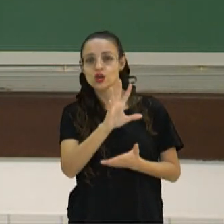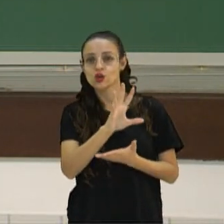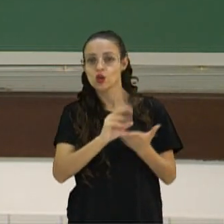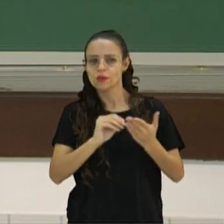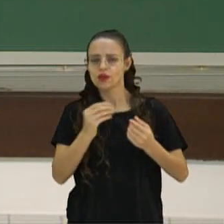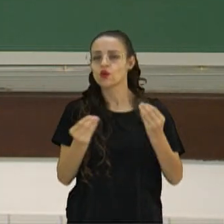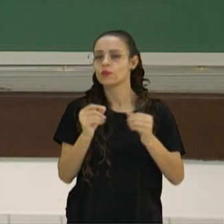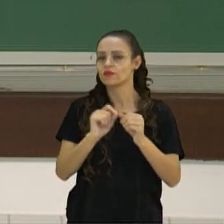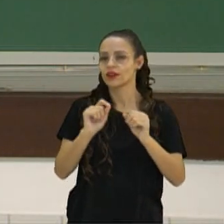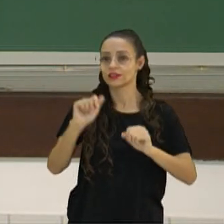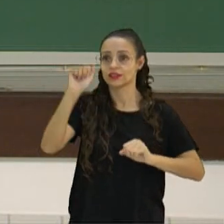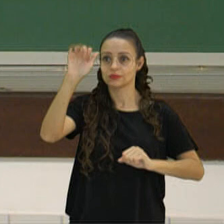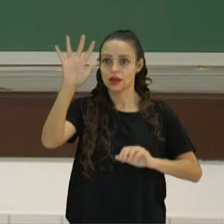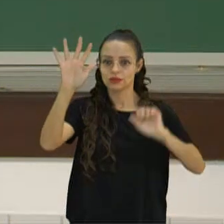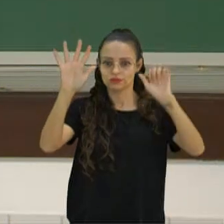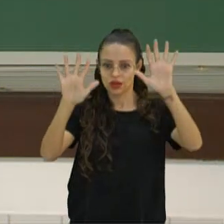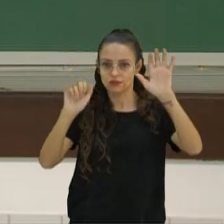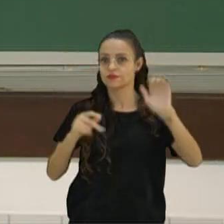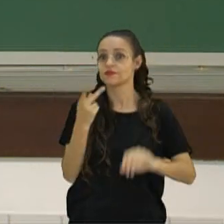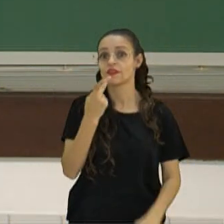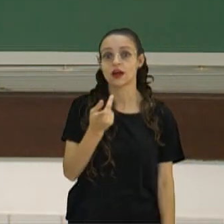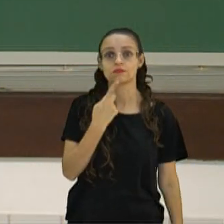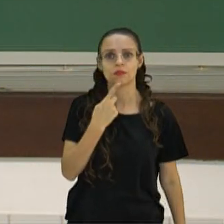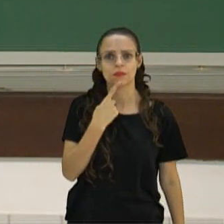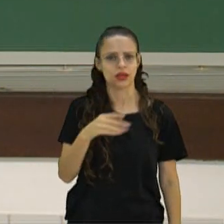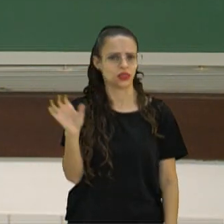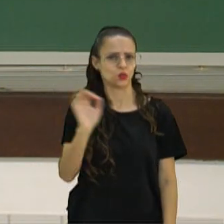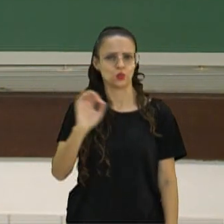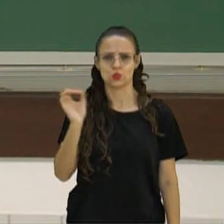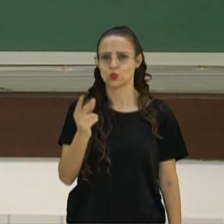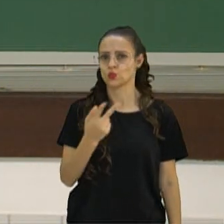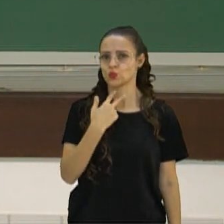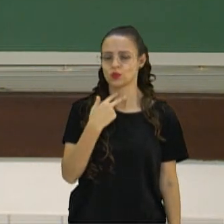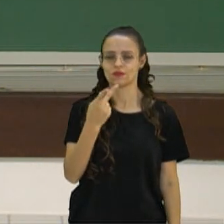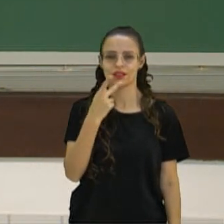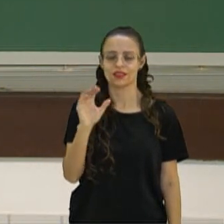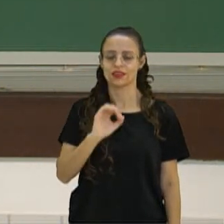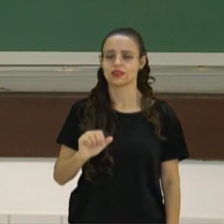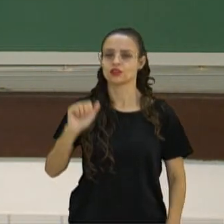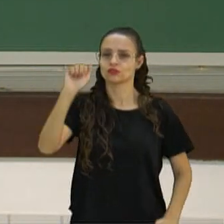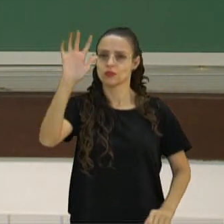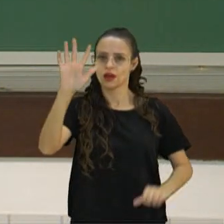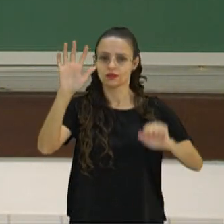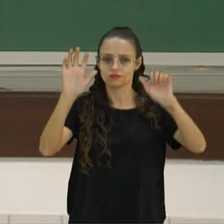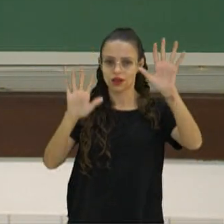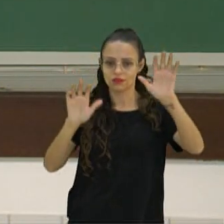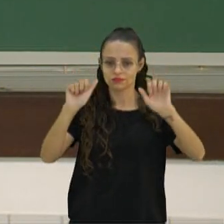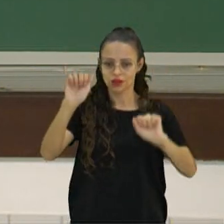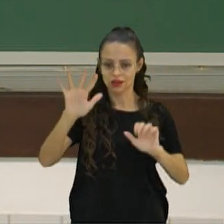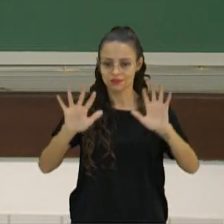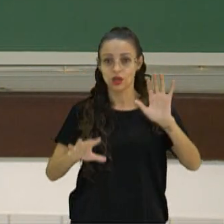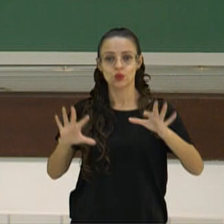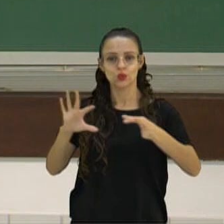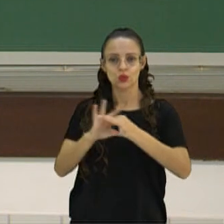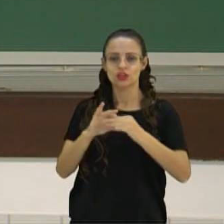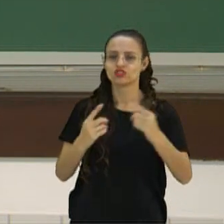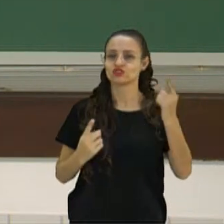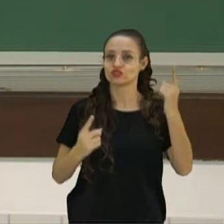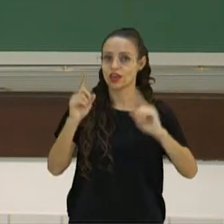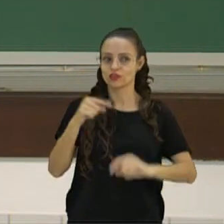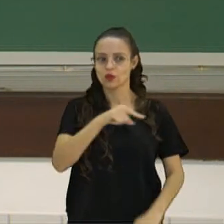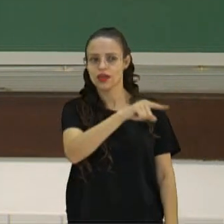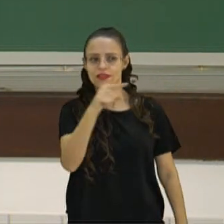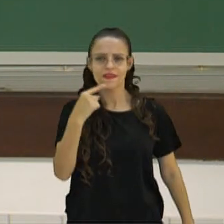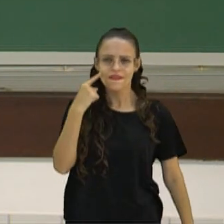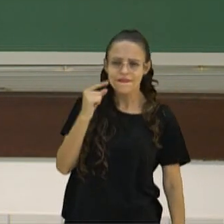através da mímica, né? Sem a fala, sem a parte oral, né? Não pode falar nada, e através de movimentos, através de gestos, os outros tentam